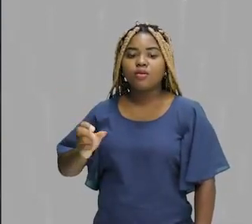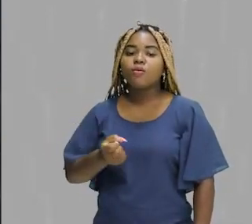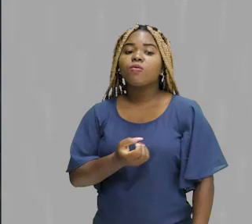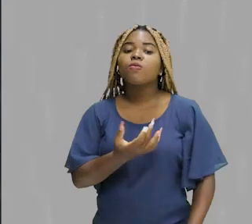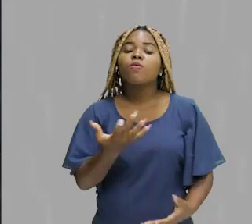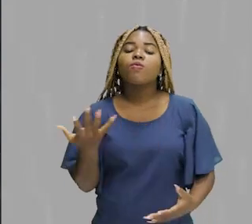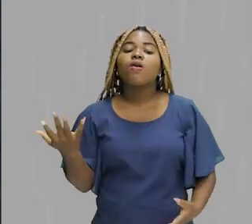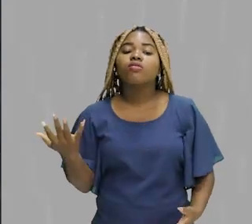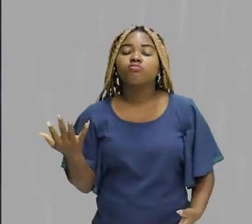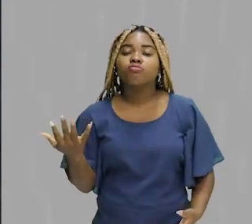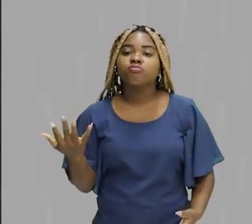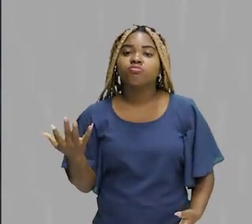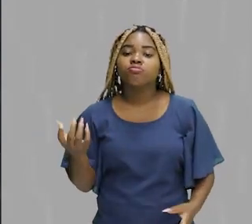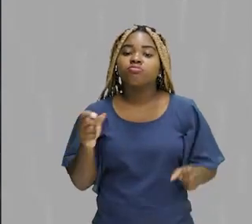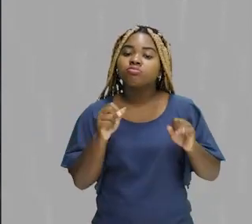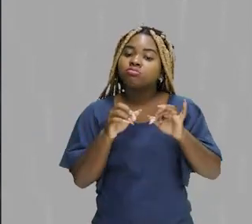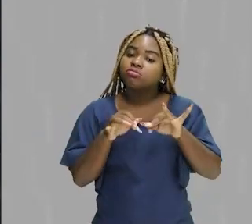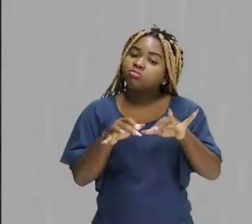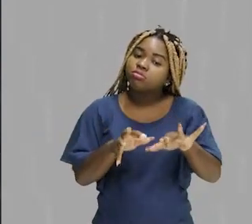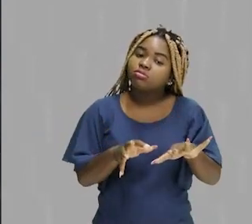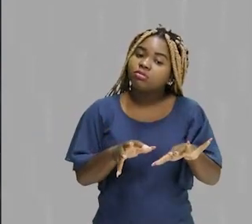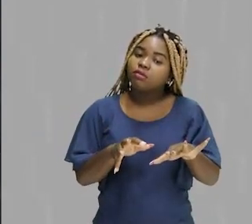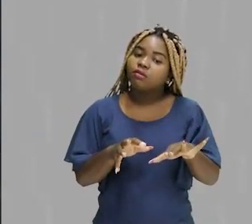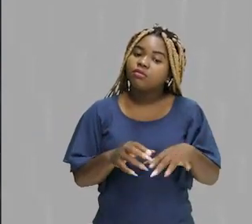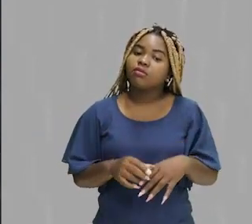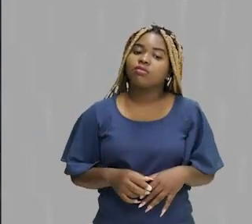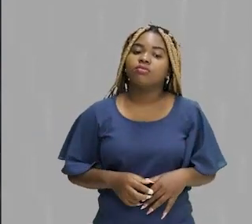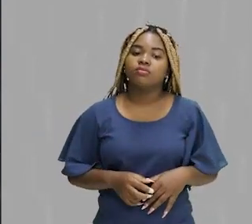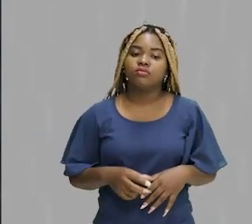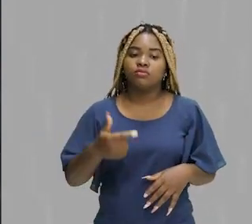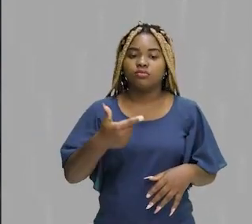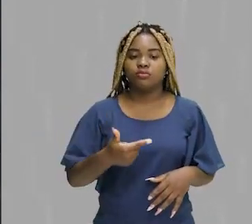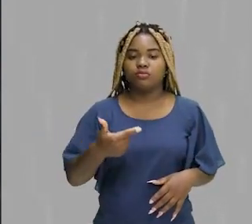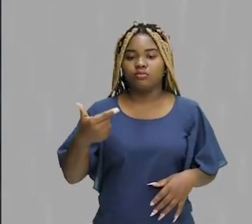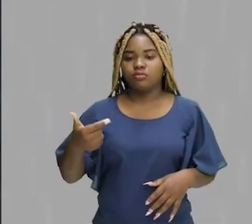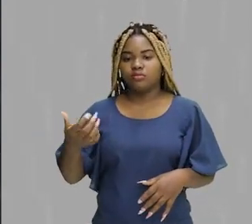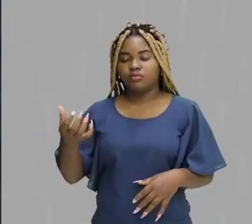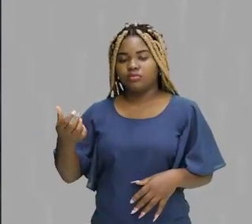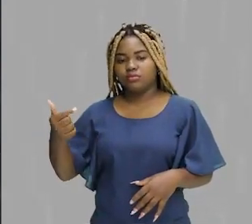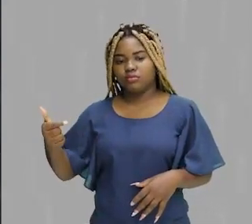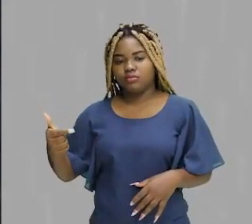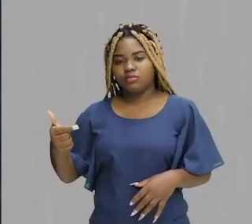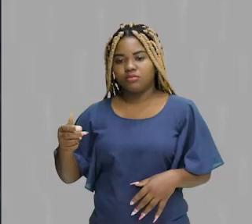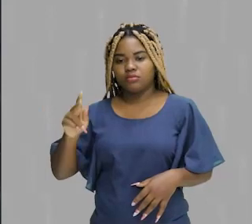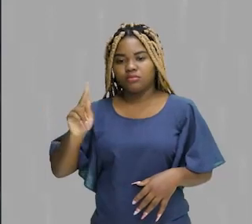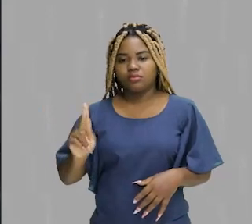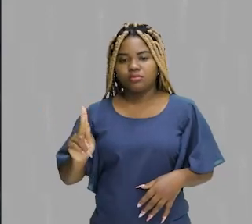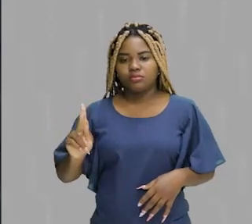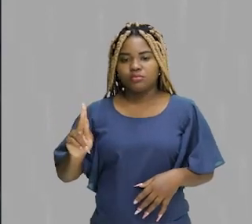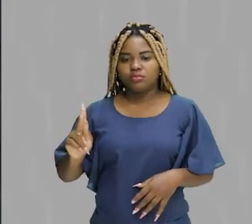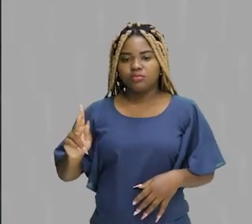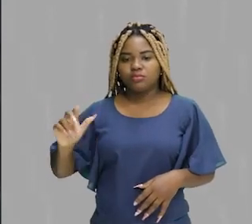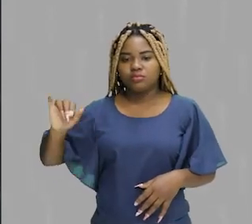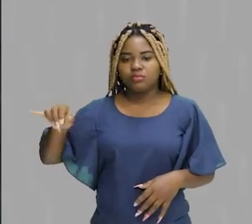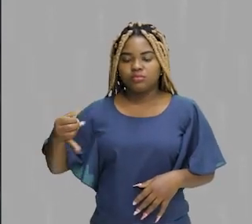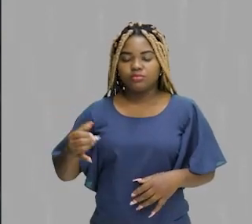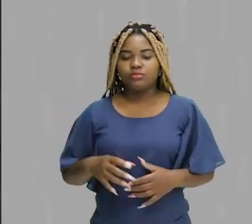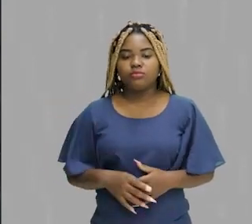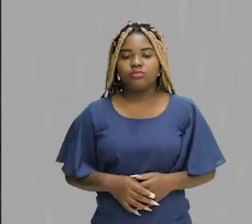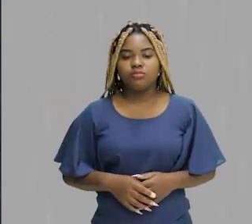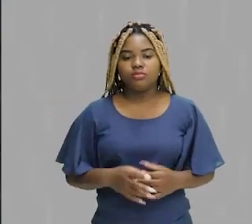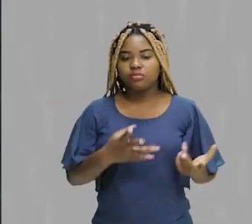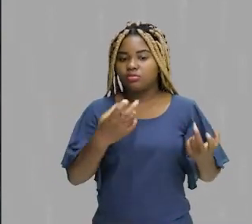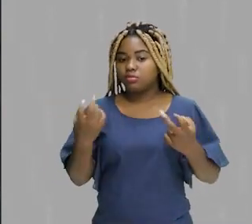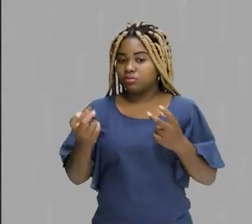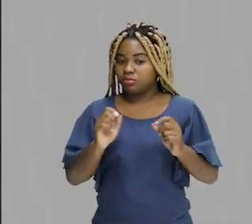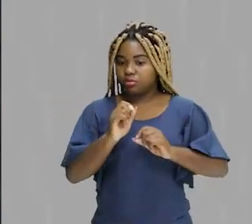Quanto de massa equivale a 222,6 kJ? Pela equação, você observa que nós